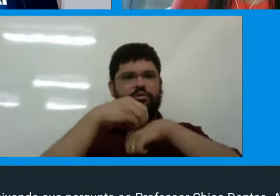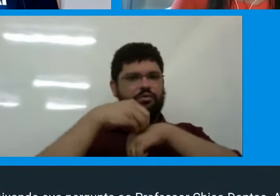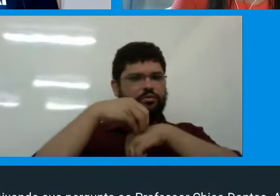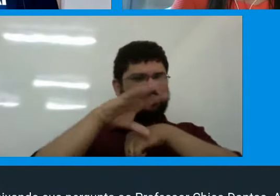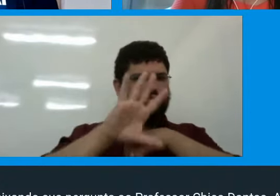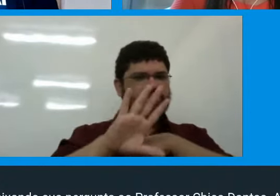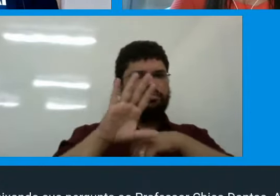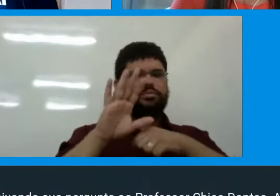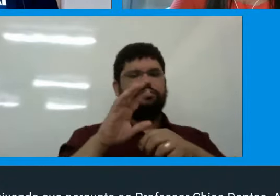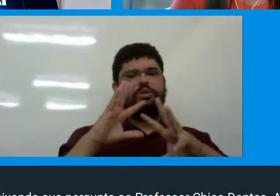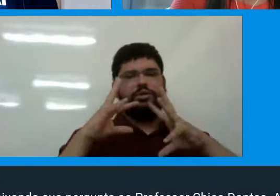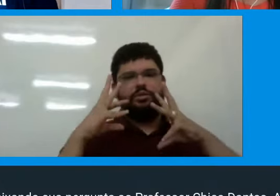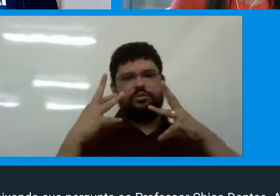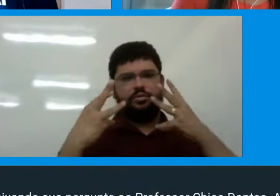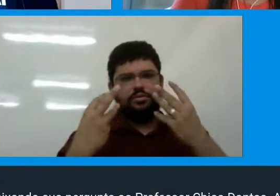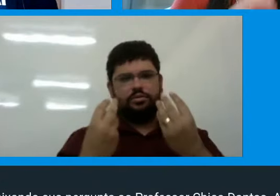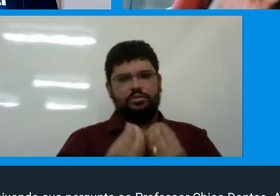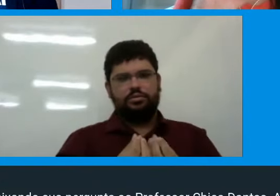todo